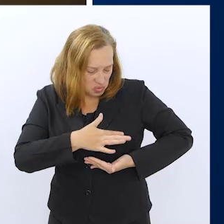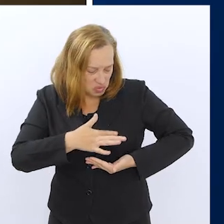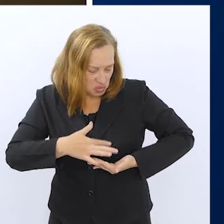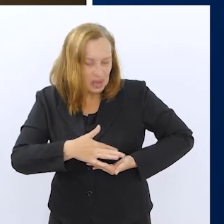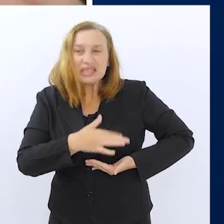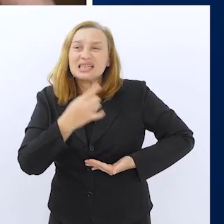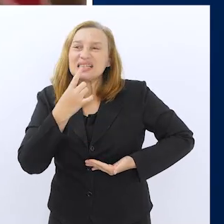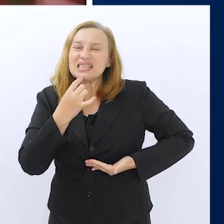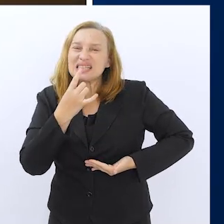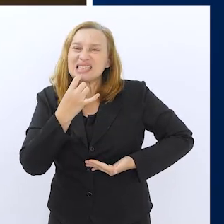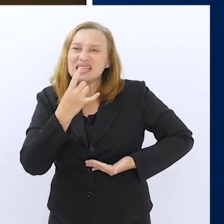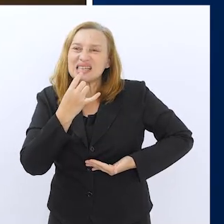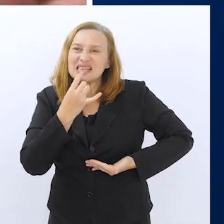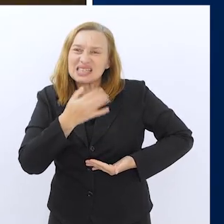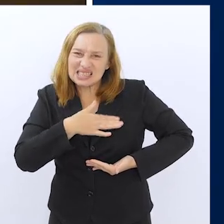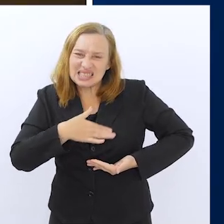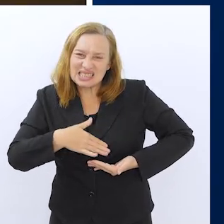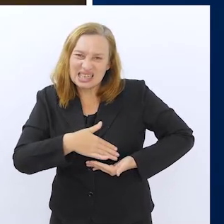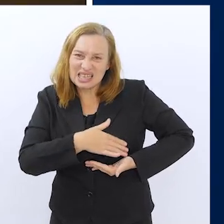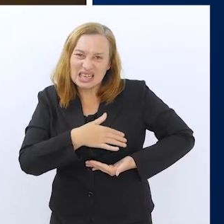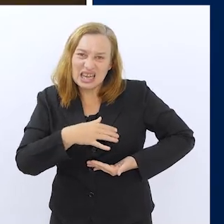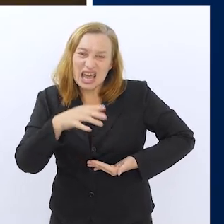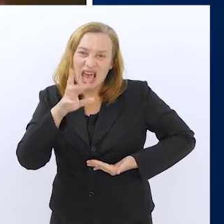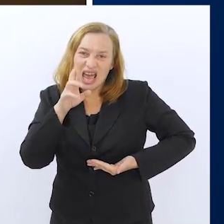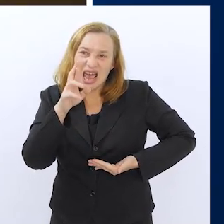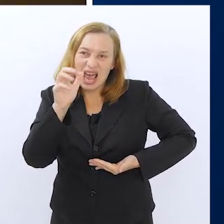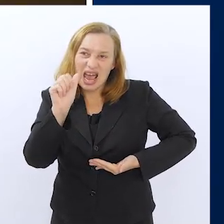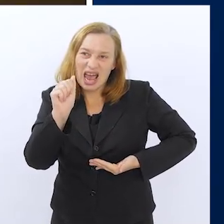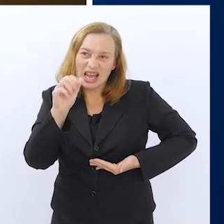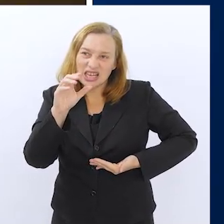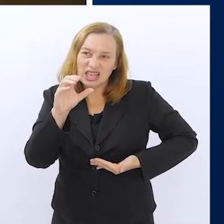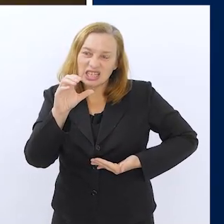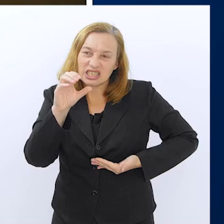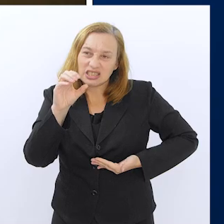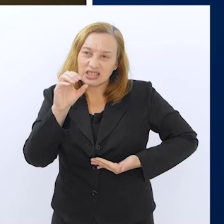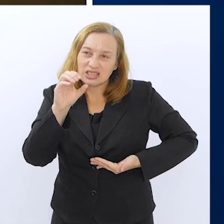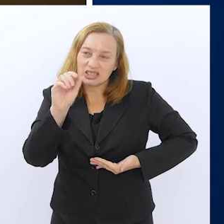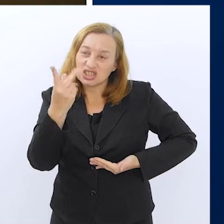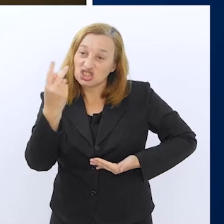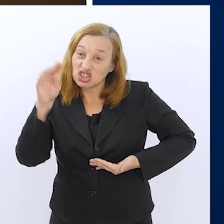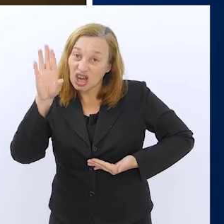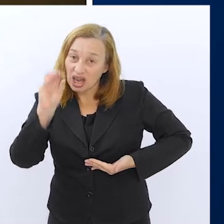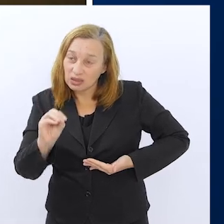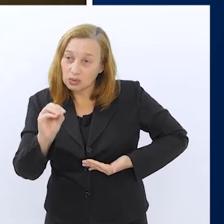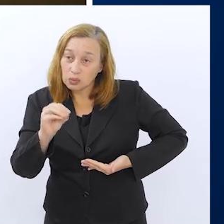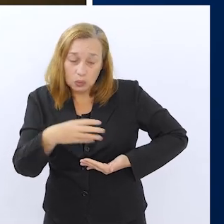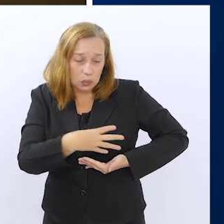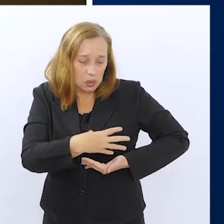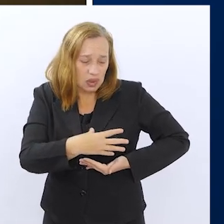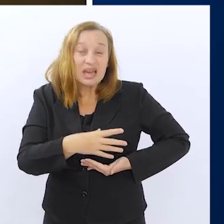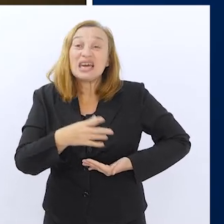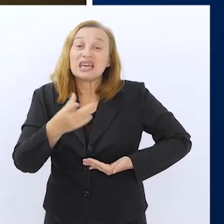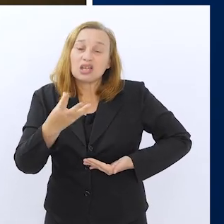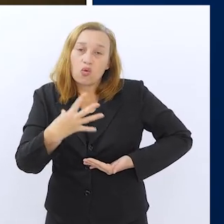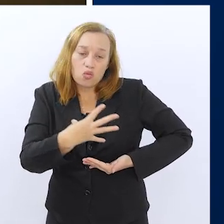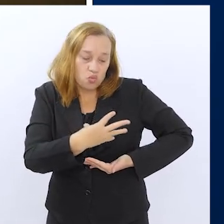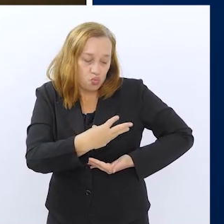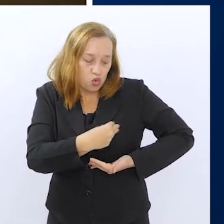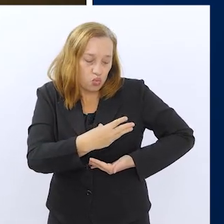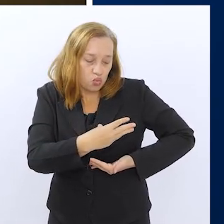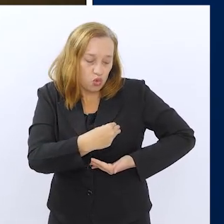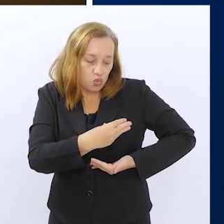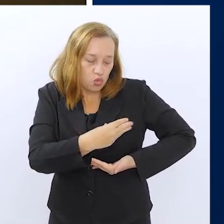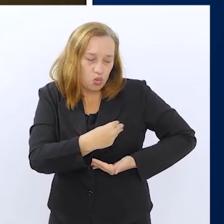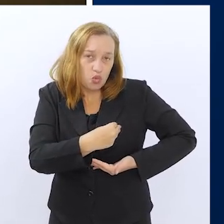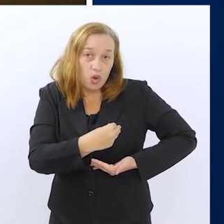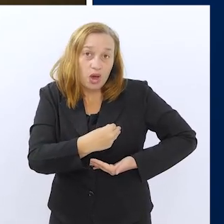o seu bico está todo, né? Vou falar um popular aqui, no seu bico está todo rachado, e essa mãe tem que amamentar com dor e fazer